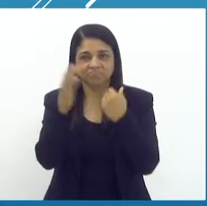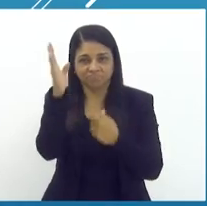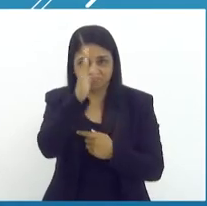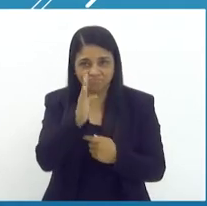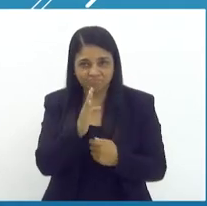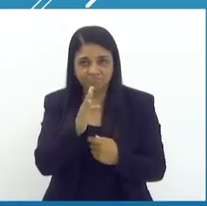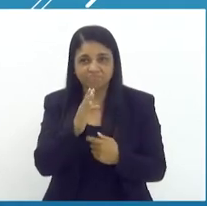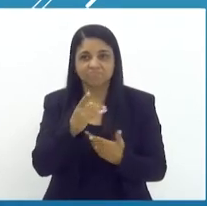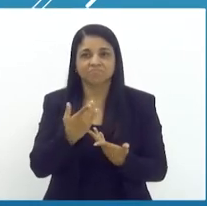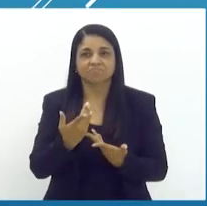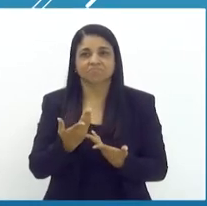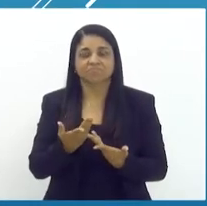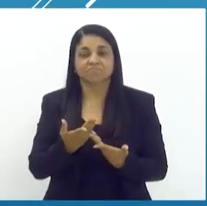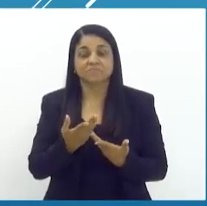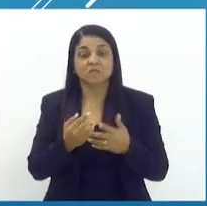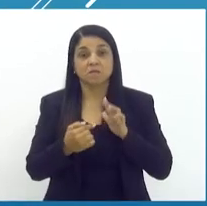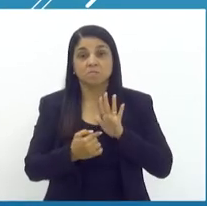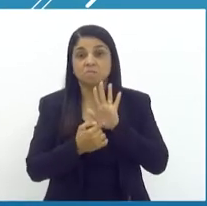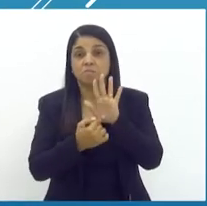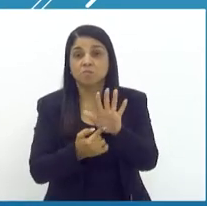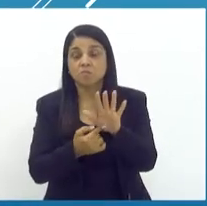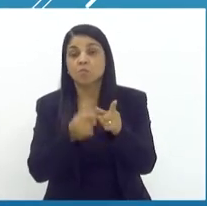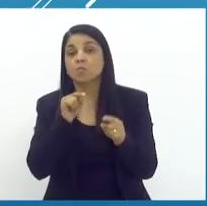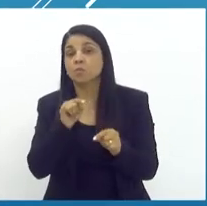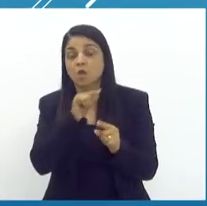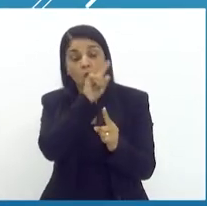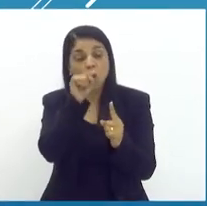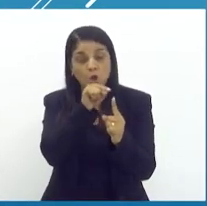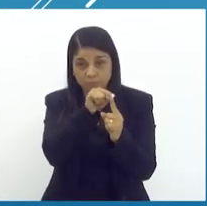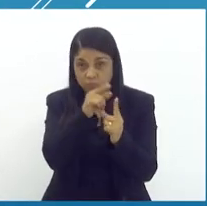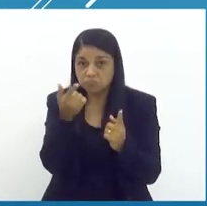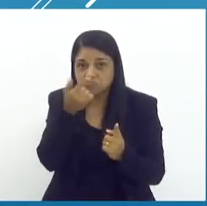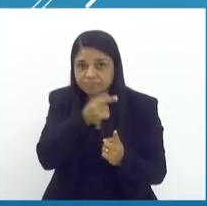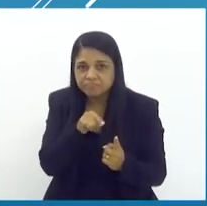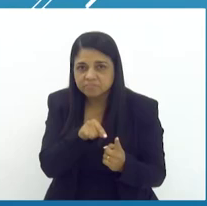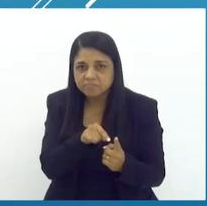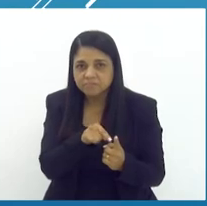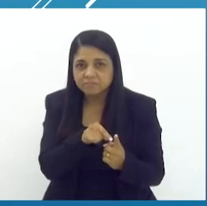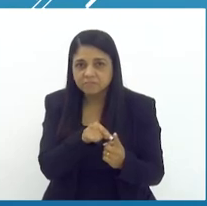promovido ou alcançado algum desses objetivos